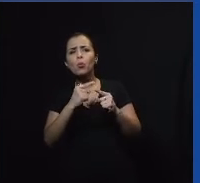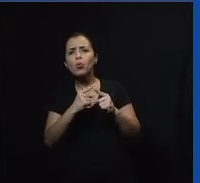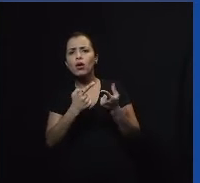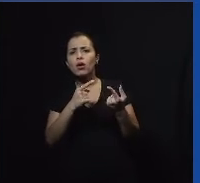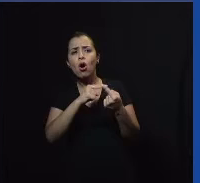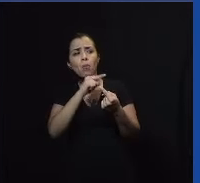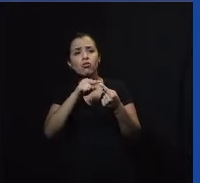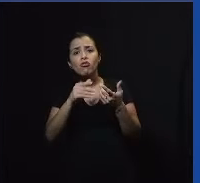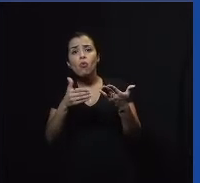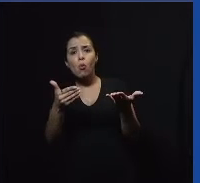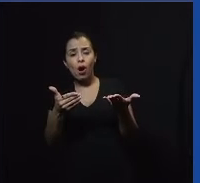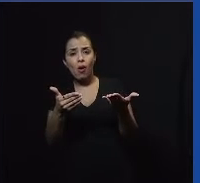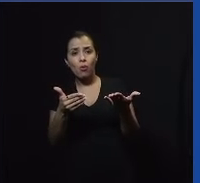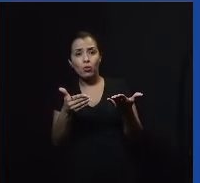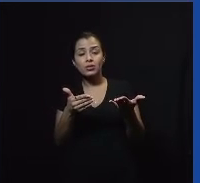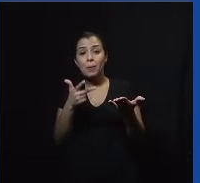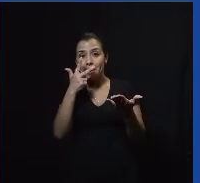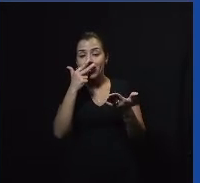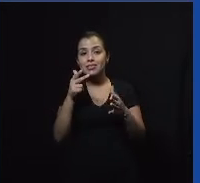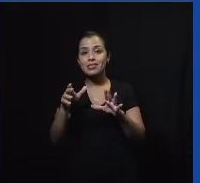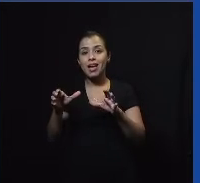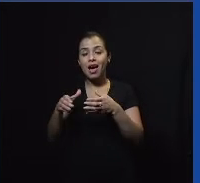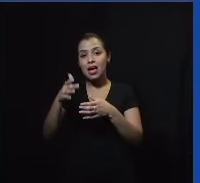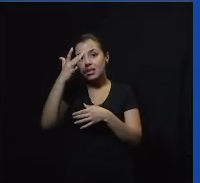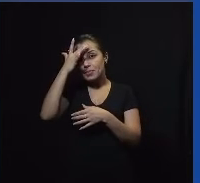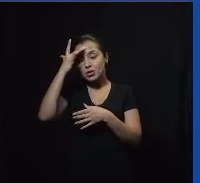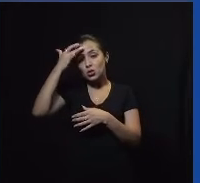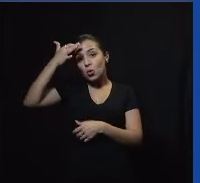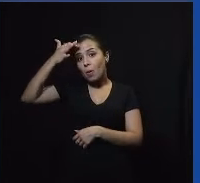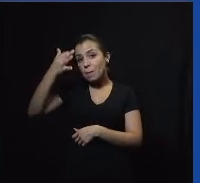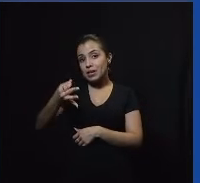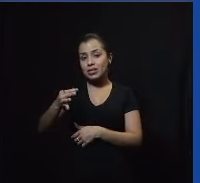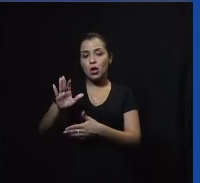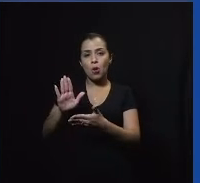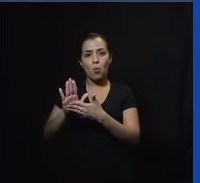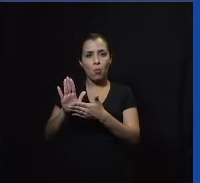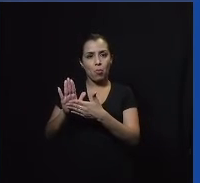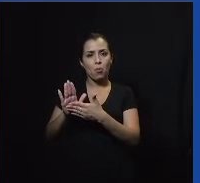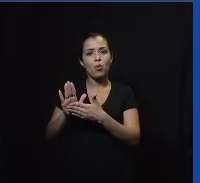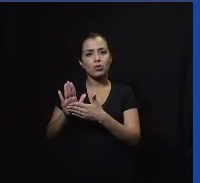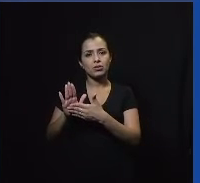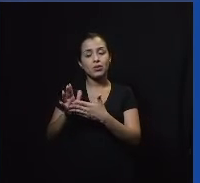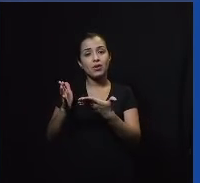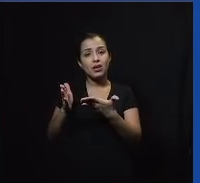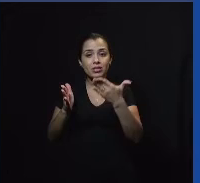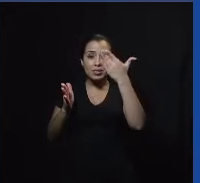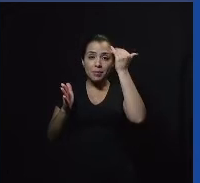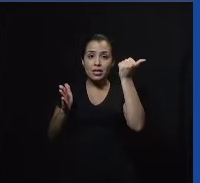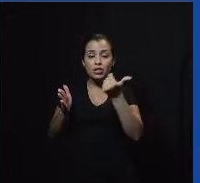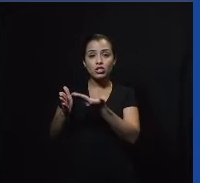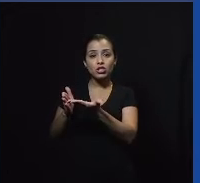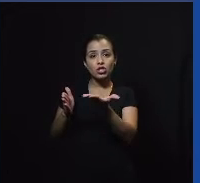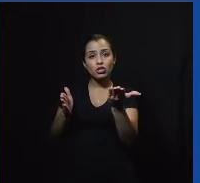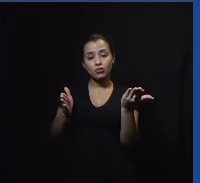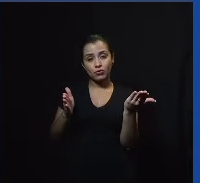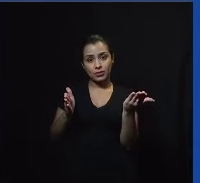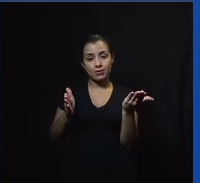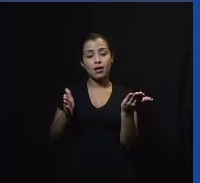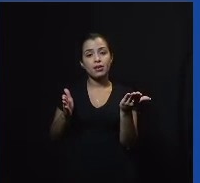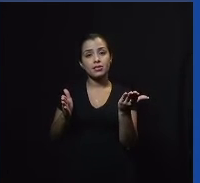pessoas entenderam os propósitos, né? Então, eu queria ouvir de vocês um pouco isso, assim. O que que fez a gente conseguir